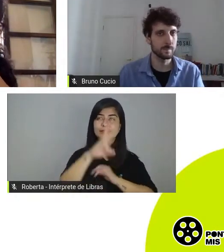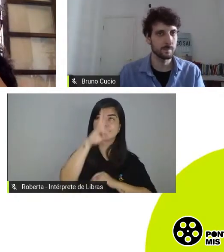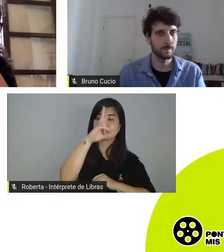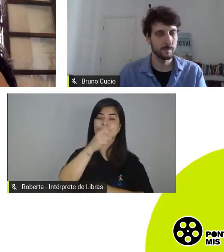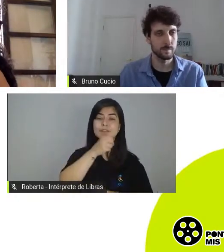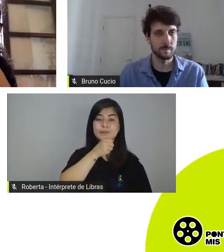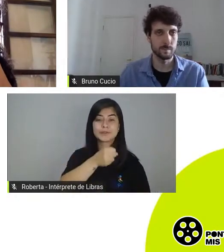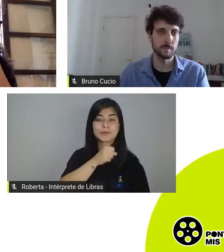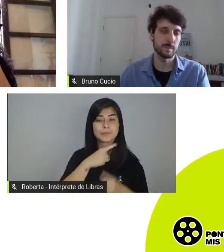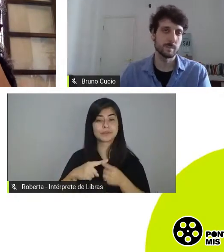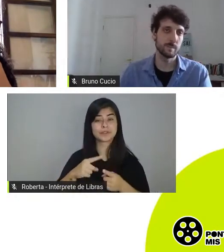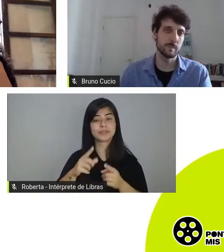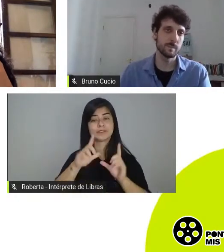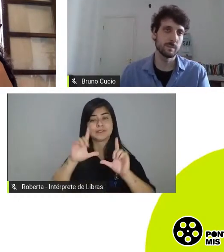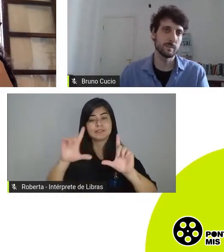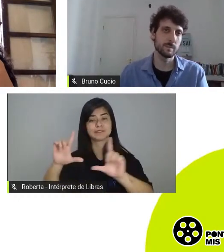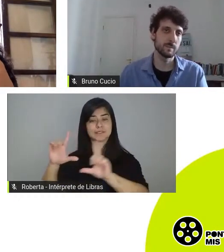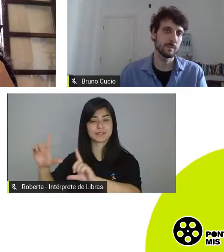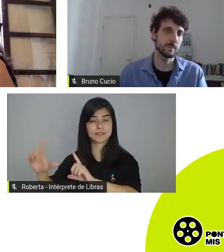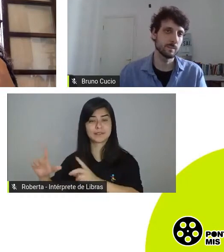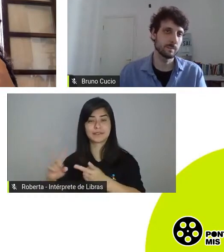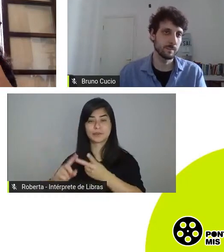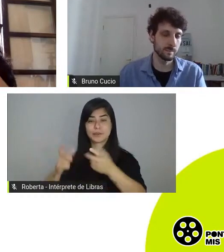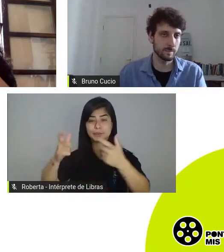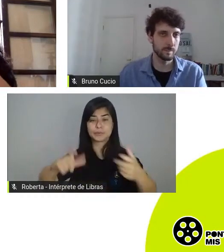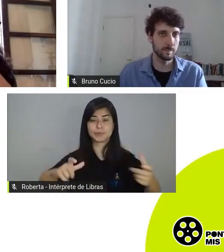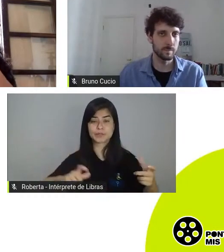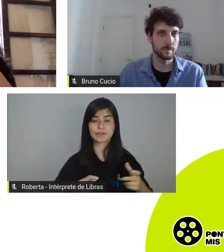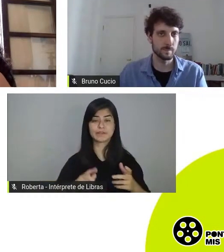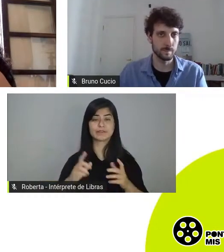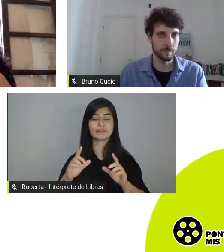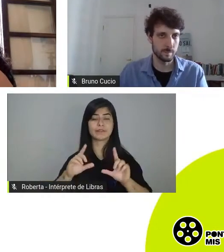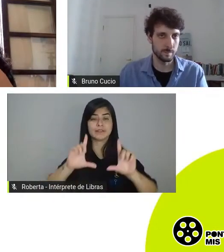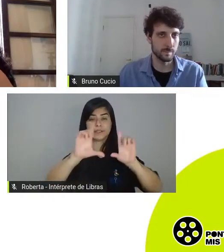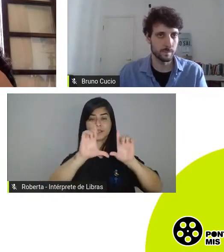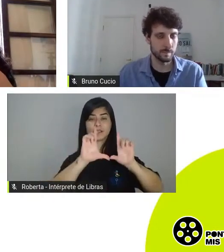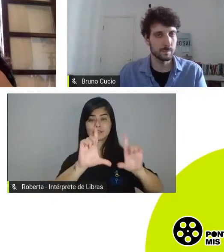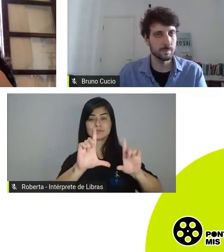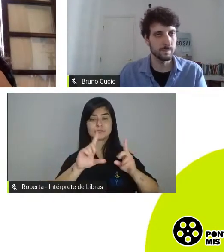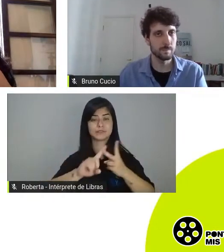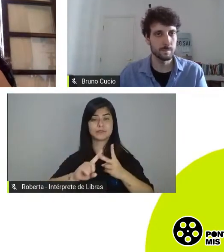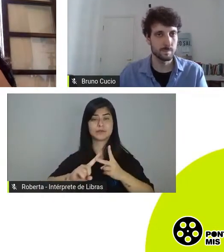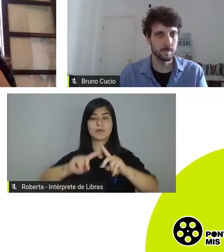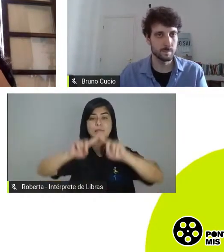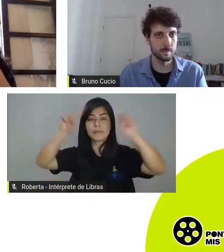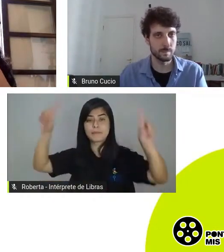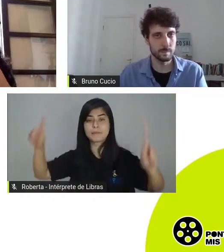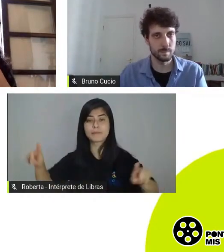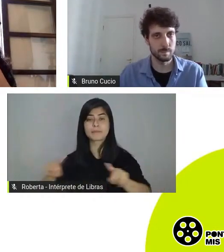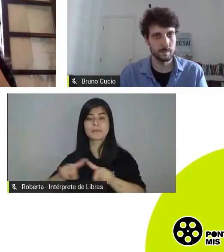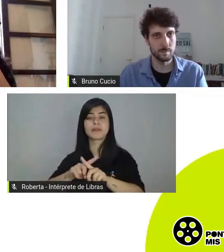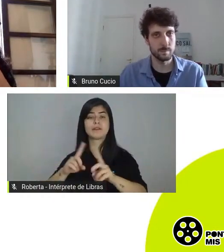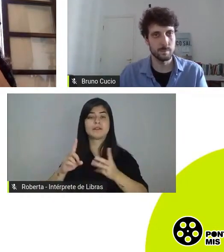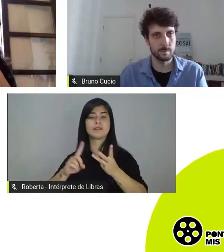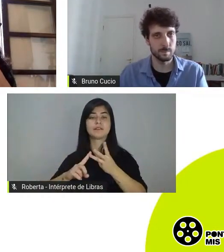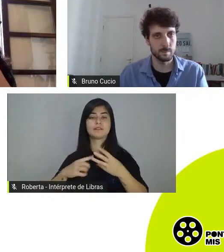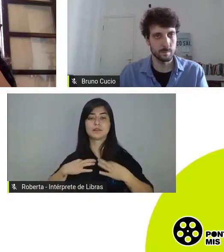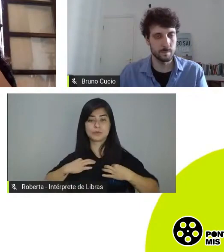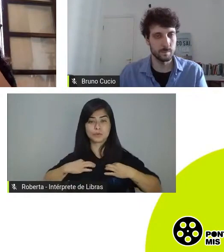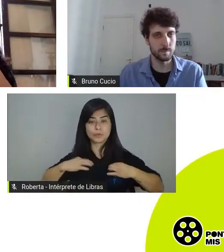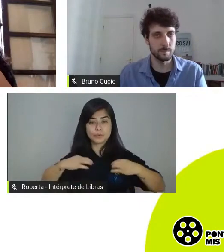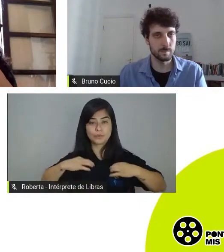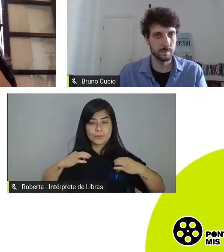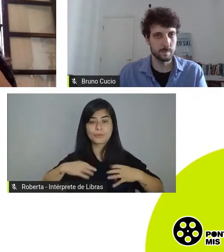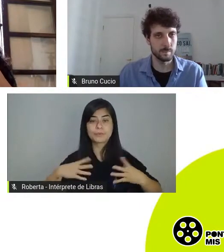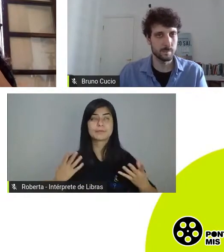registra cenários, lugares, azulejos, uma coisa, uma placa, um quadro, um figurino, aquilo aí fica registrado